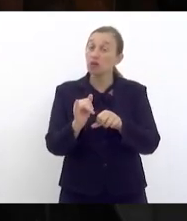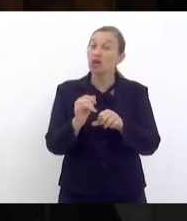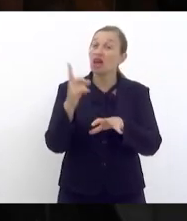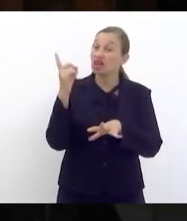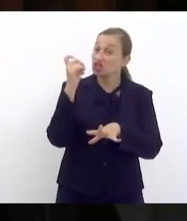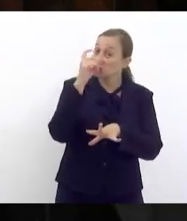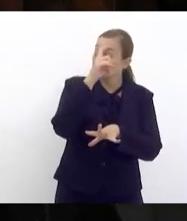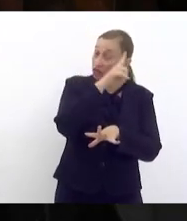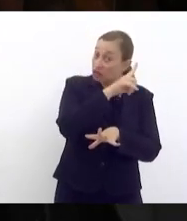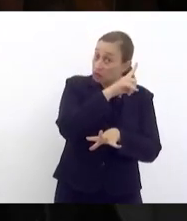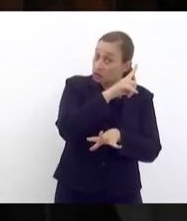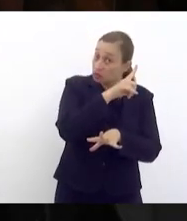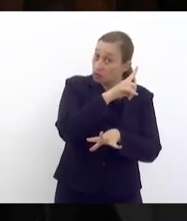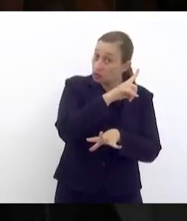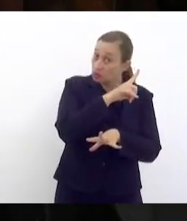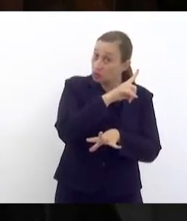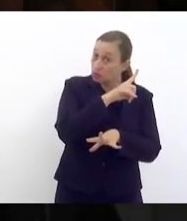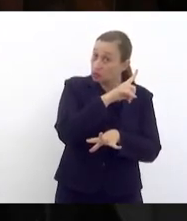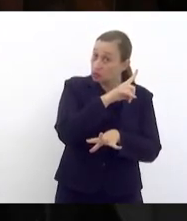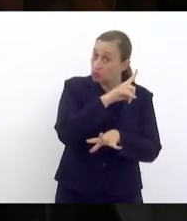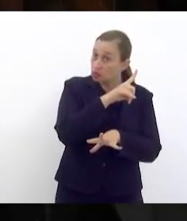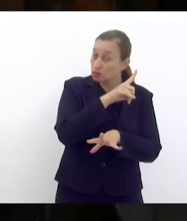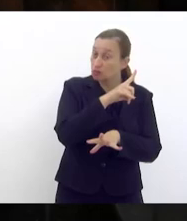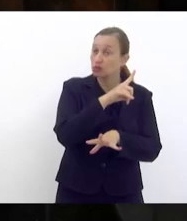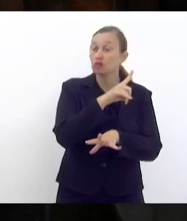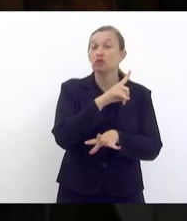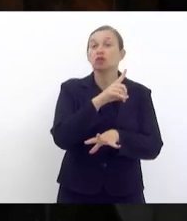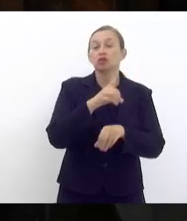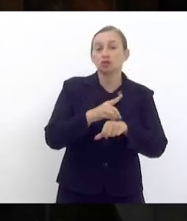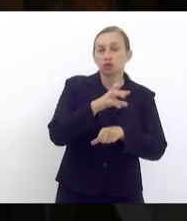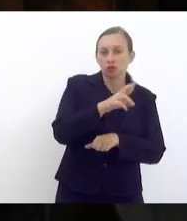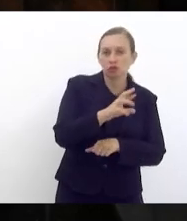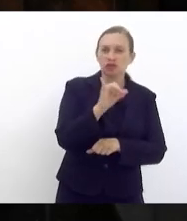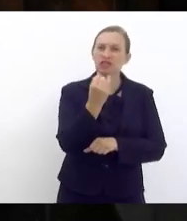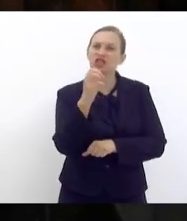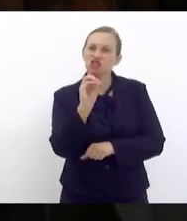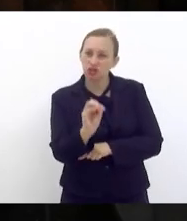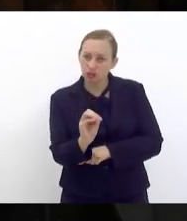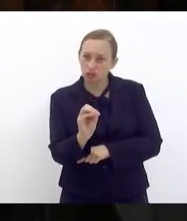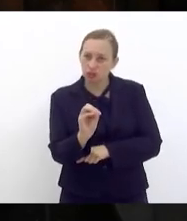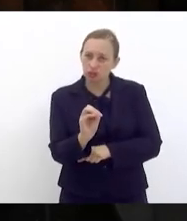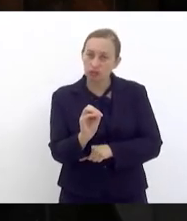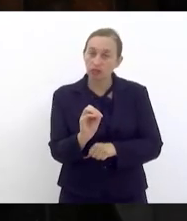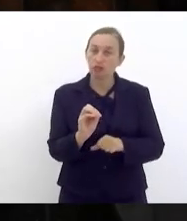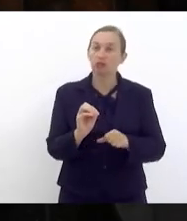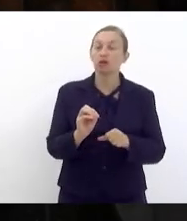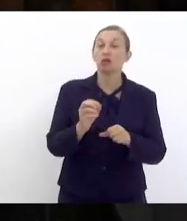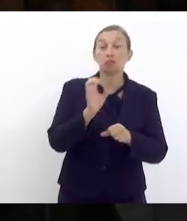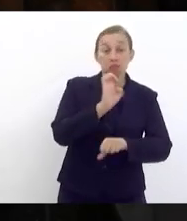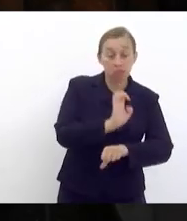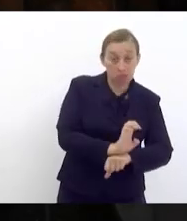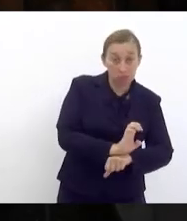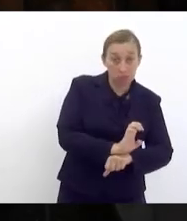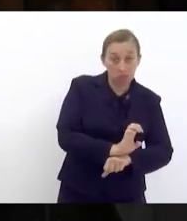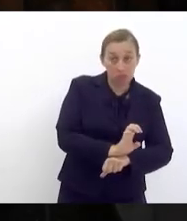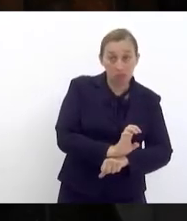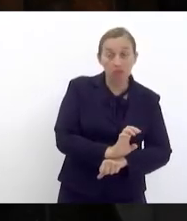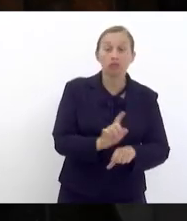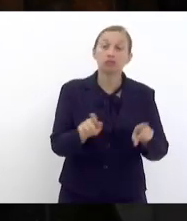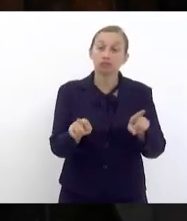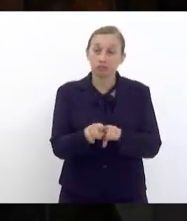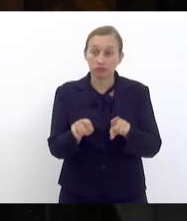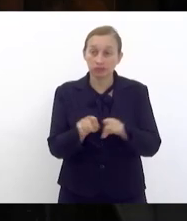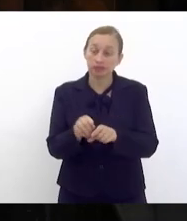duro e difícil, doutor Serginho, muito duro e difícil, tanto para o Estado quanto